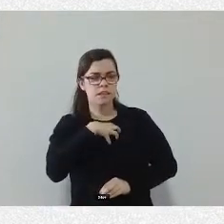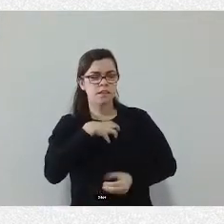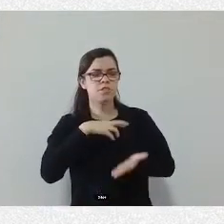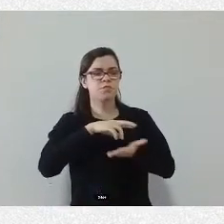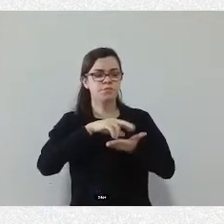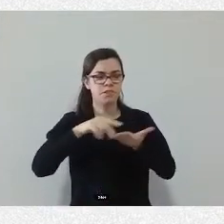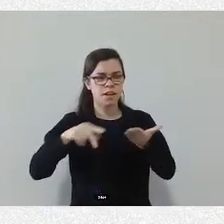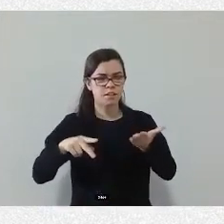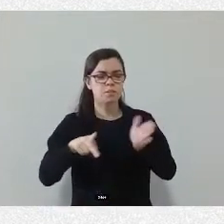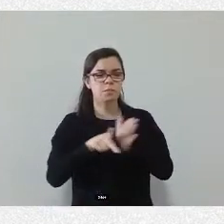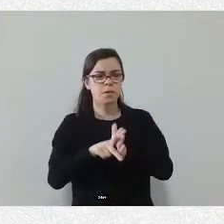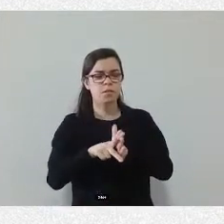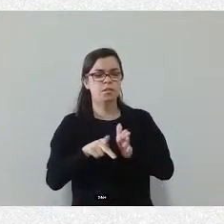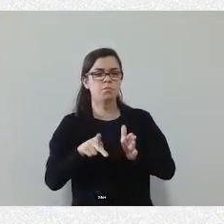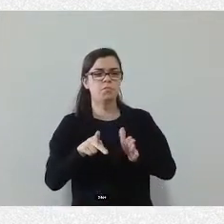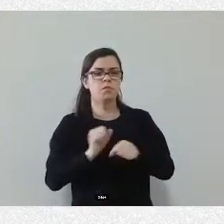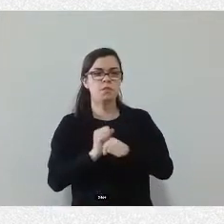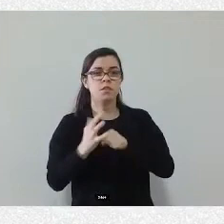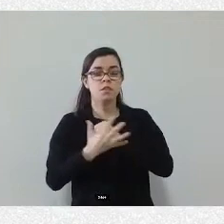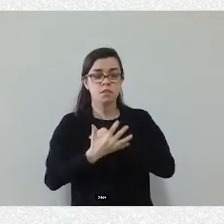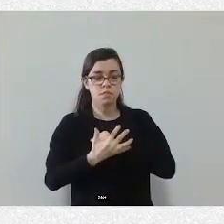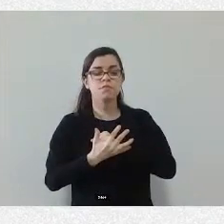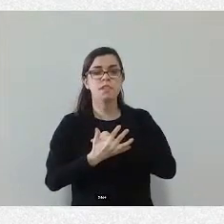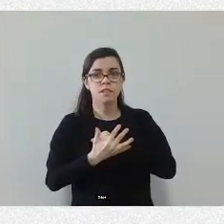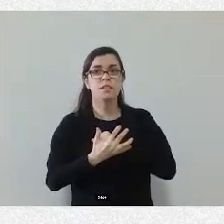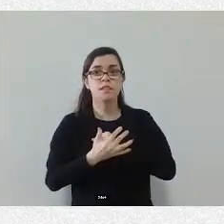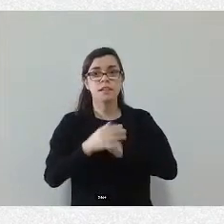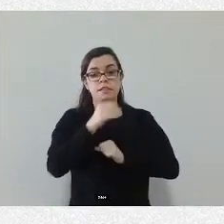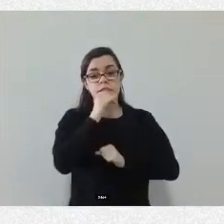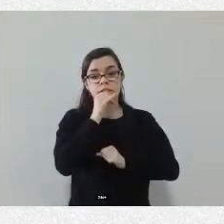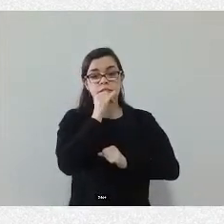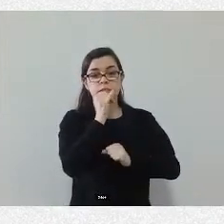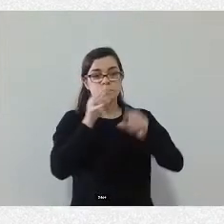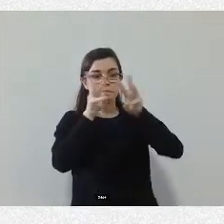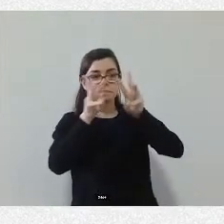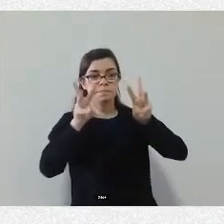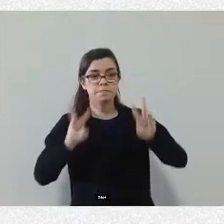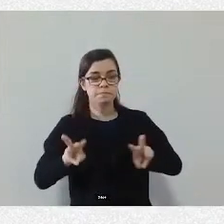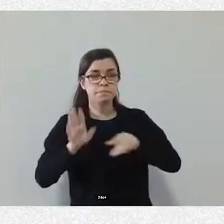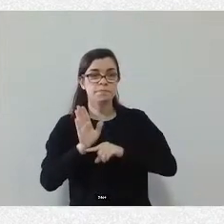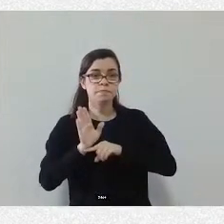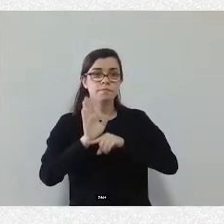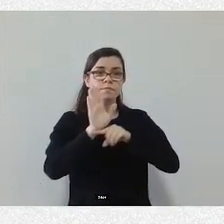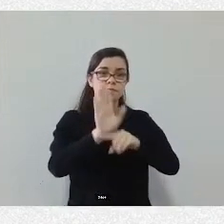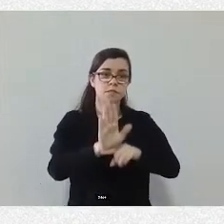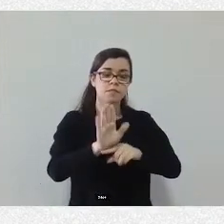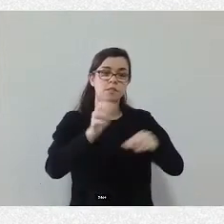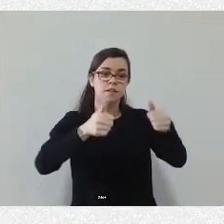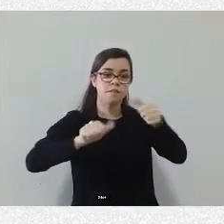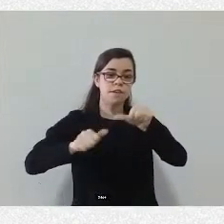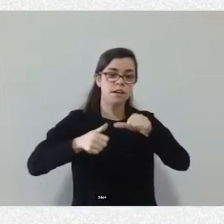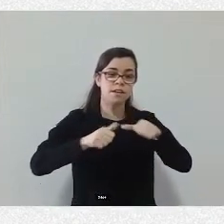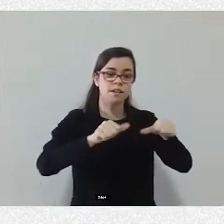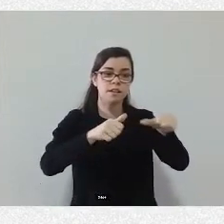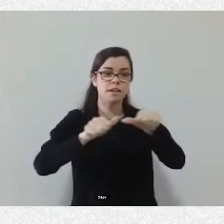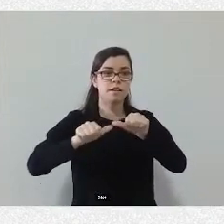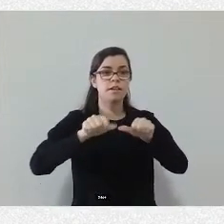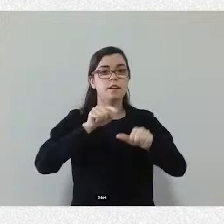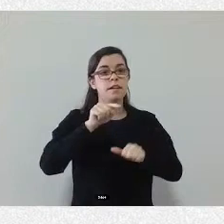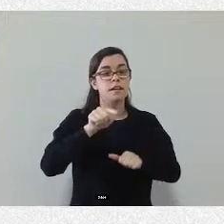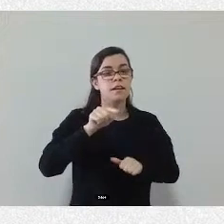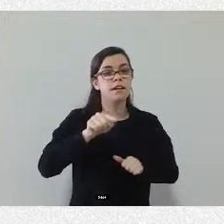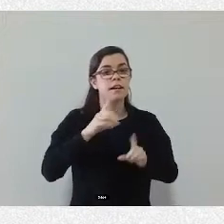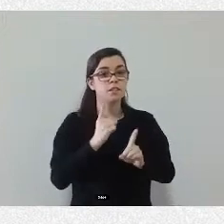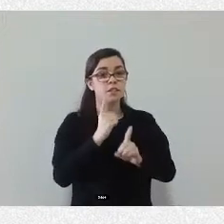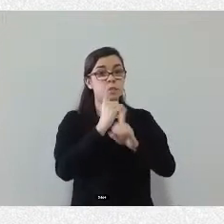nós teremos a grande contribuição aqui da Universidade Federal do Paraná para avaliação da identificação das variantes. Né?